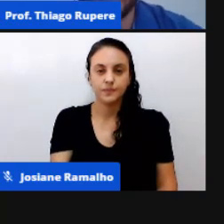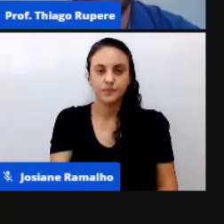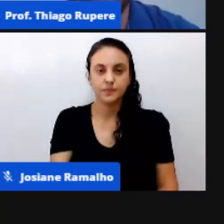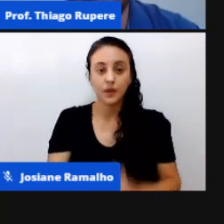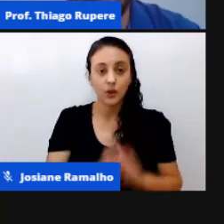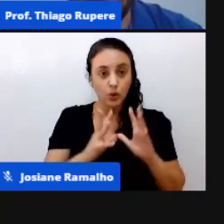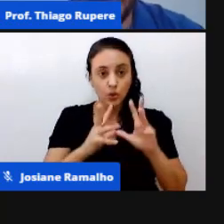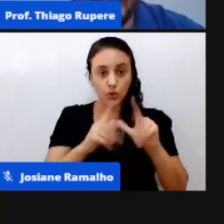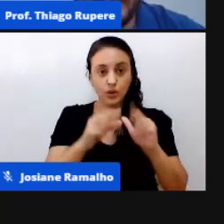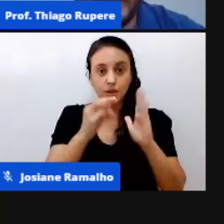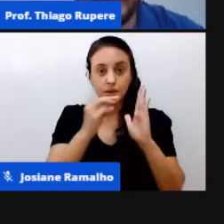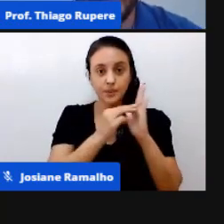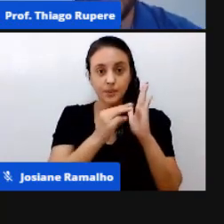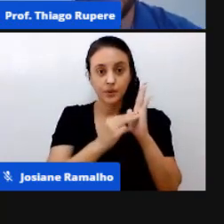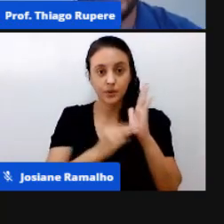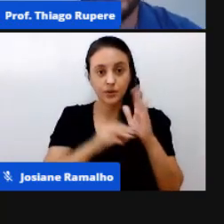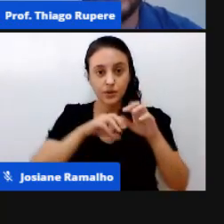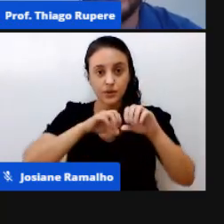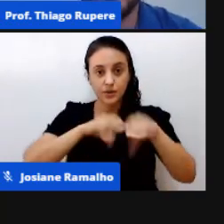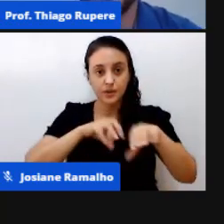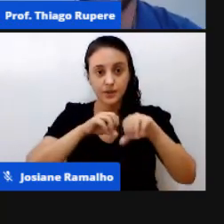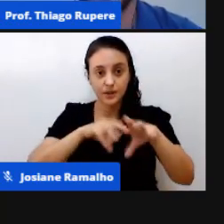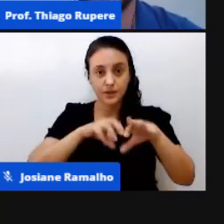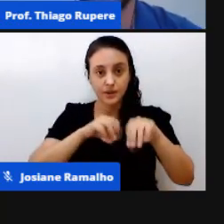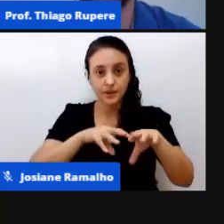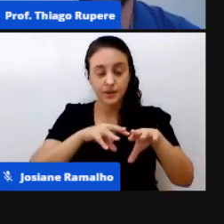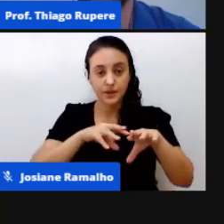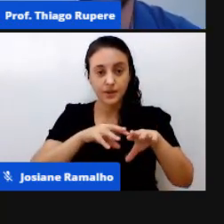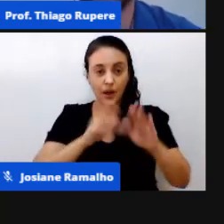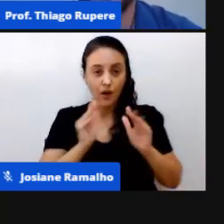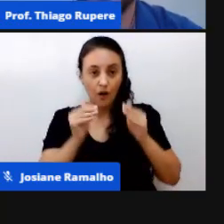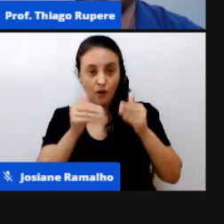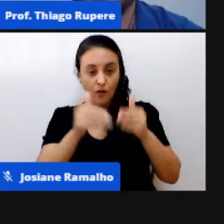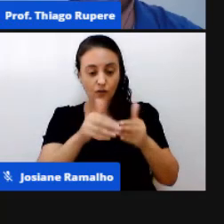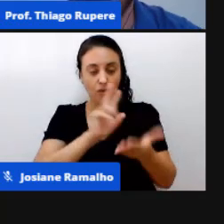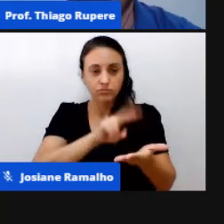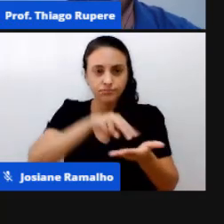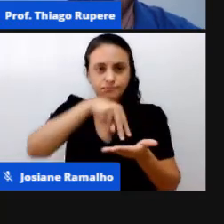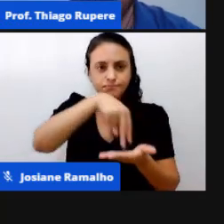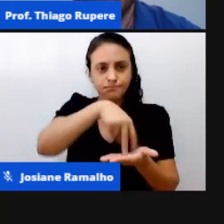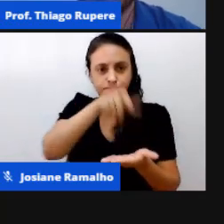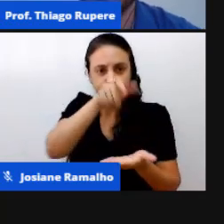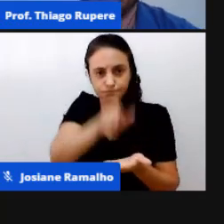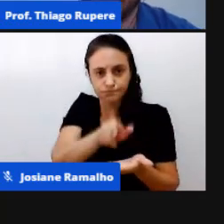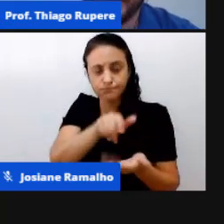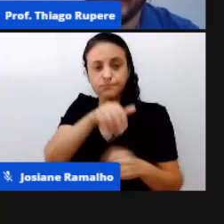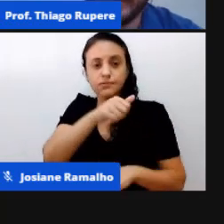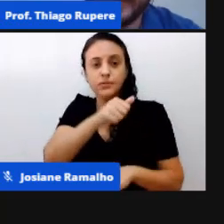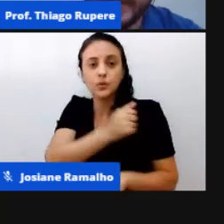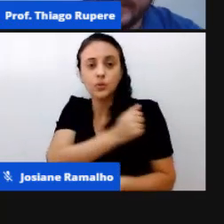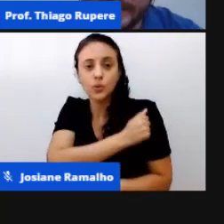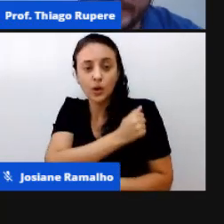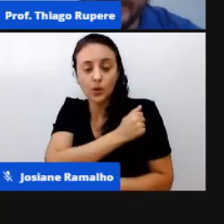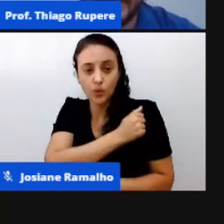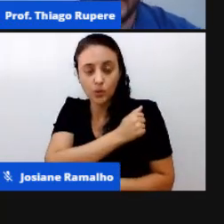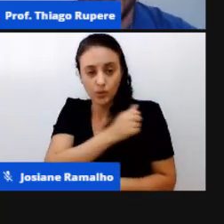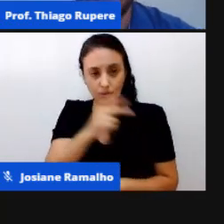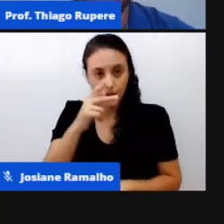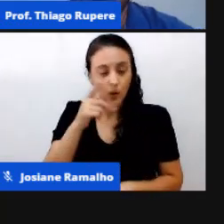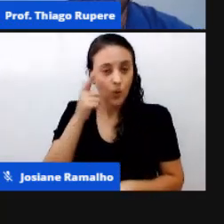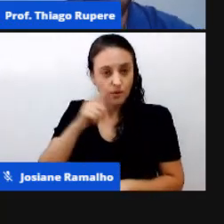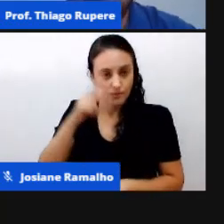Todas as metodologias de ensino pressupõem protagonismo dos estudantes na construção do próprio aprendizado. Como o próprio nome já